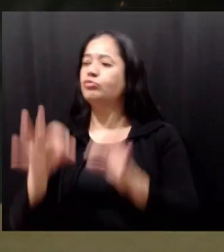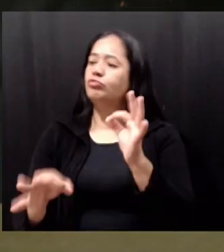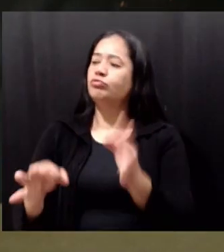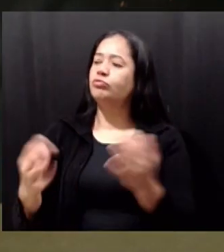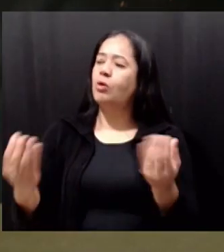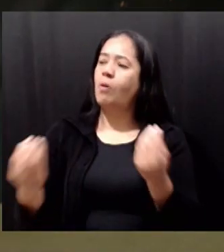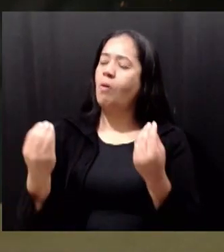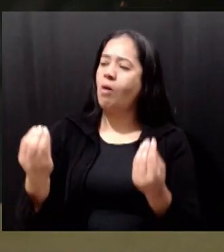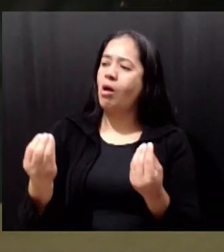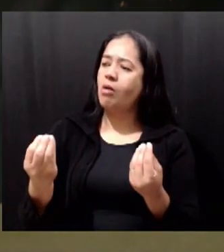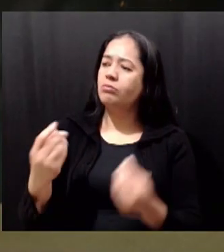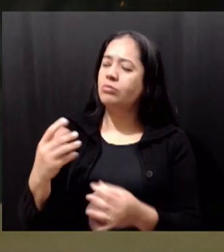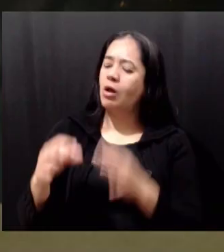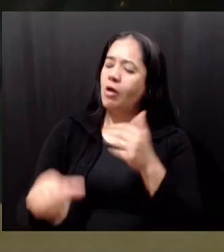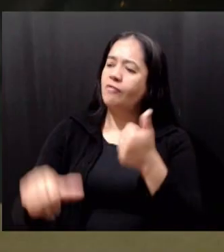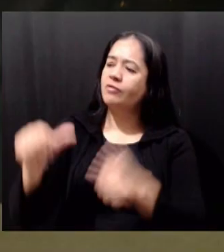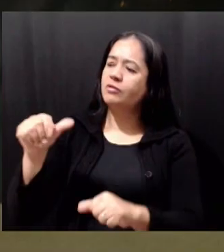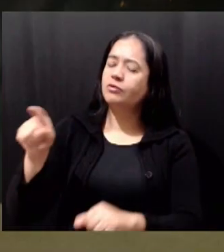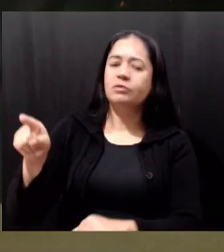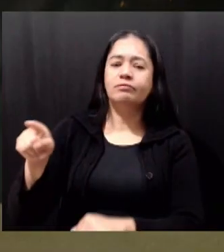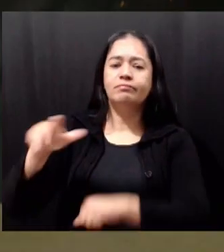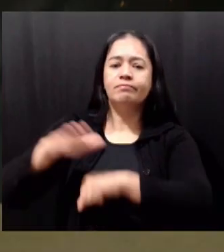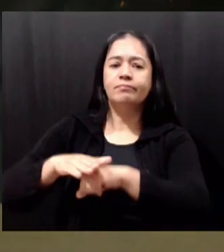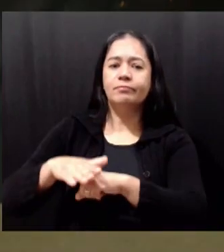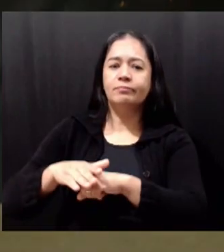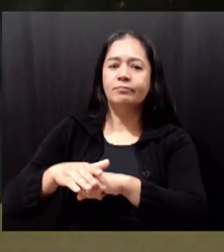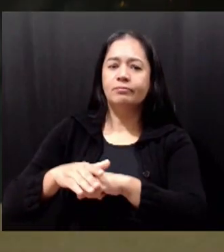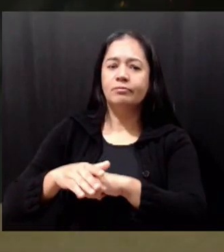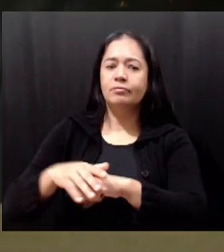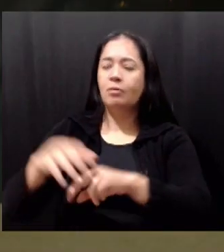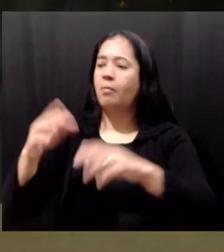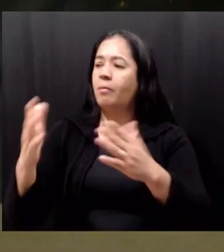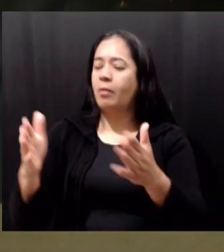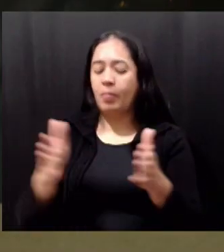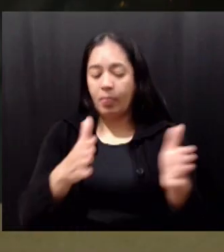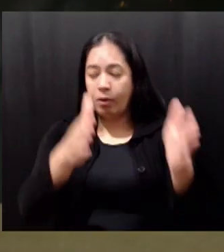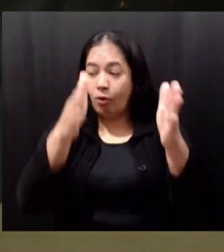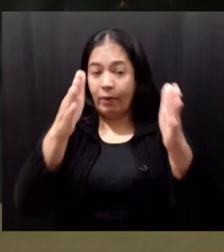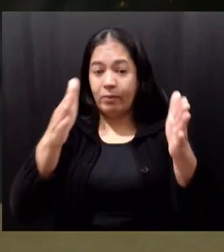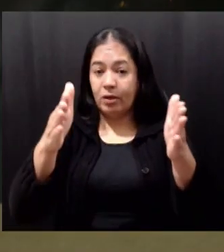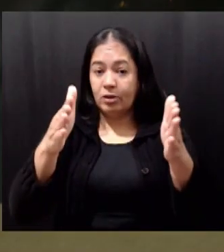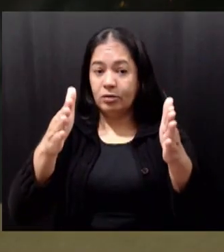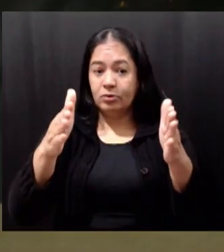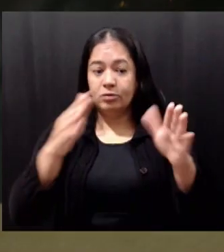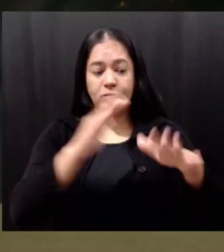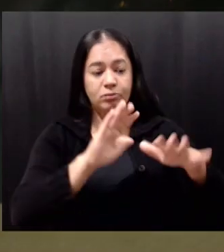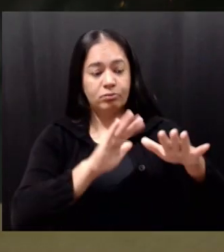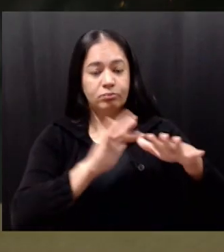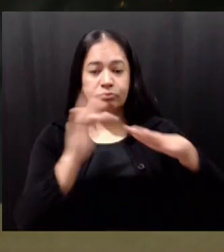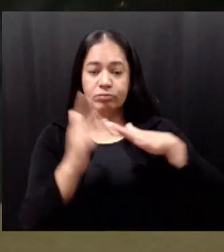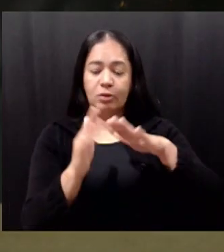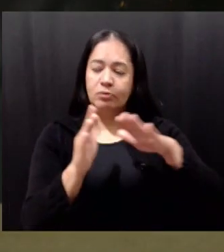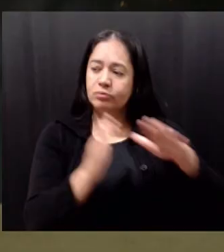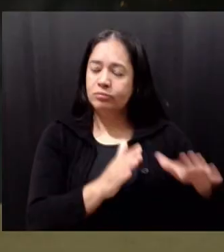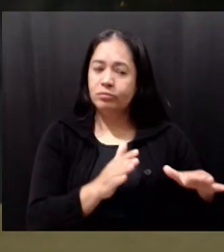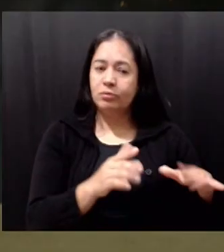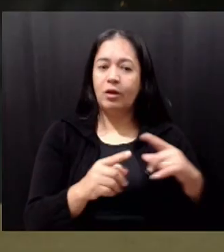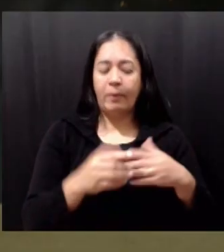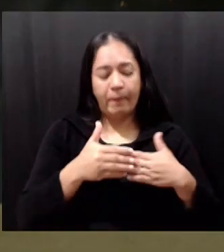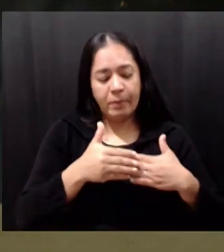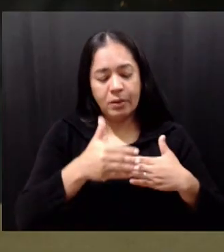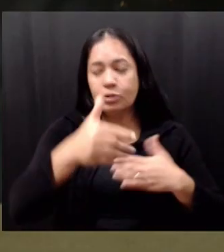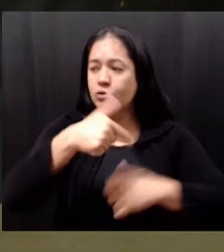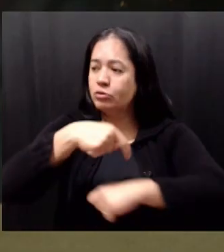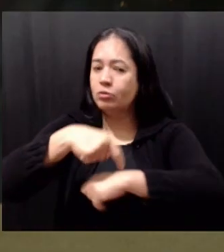que vocês fazem dessa questão do caminho que a desconexão ela vem tomando a partir do momento em que os